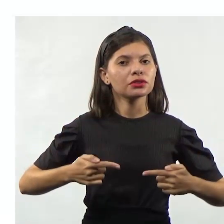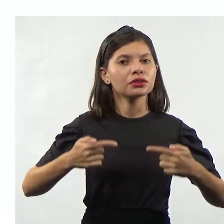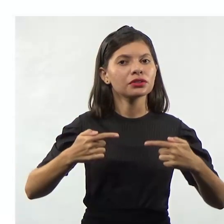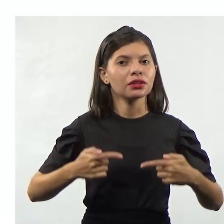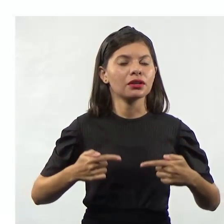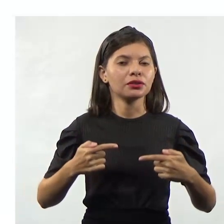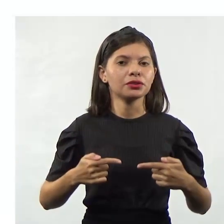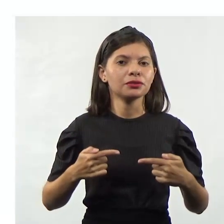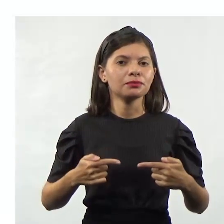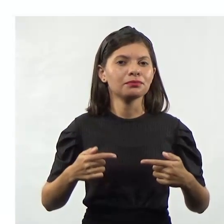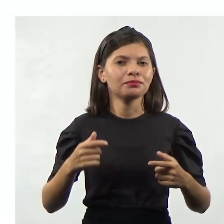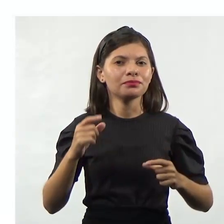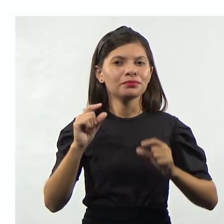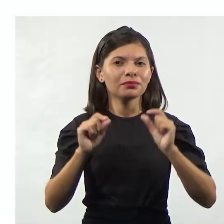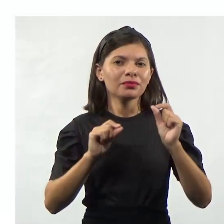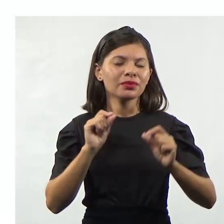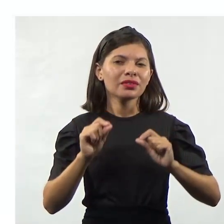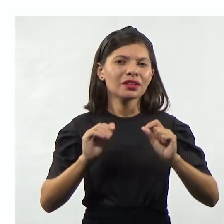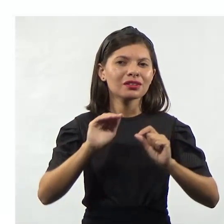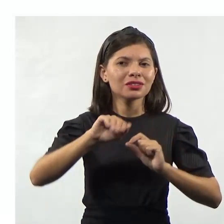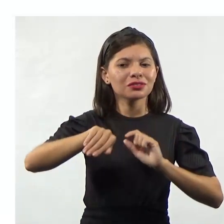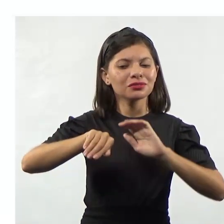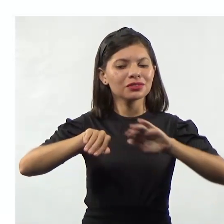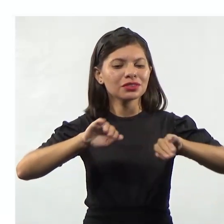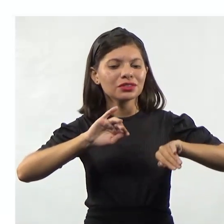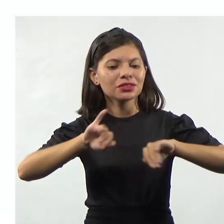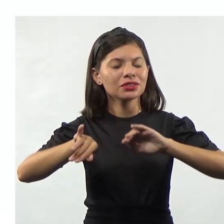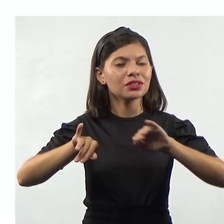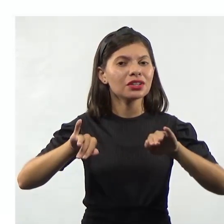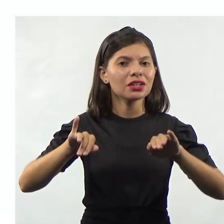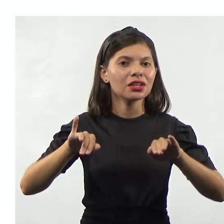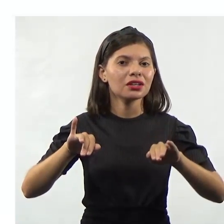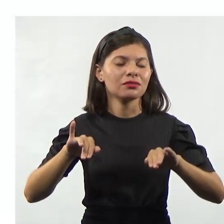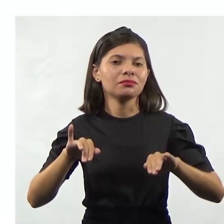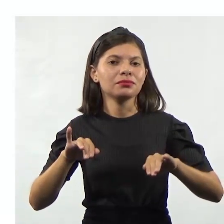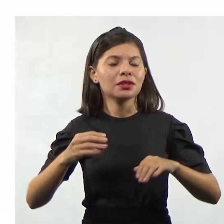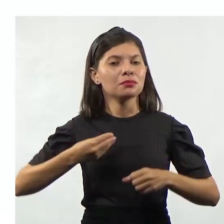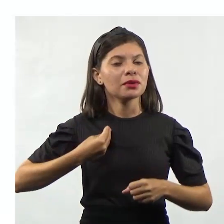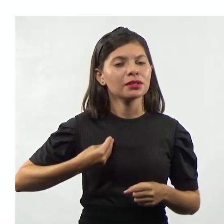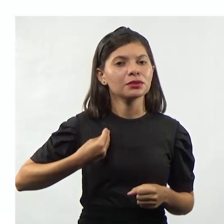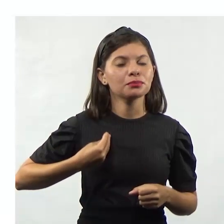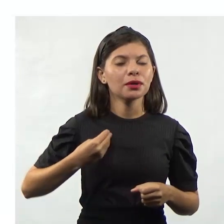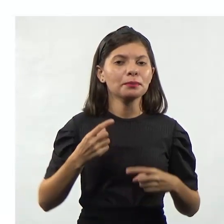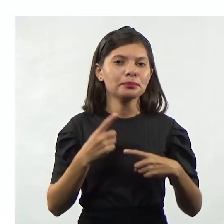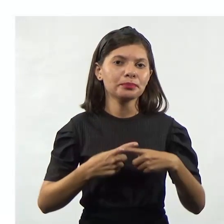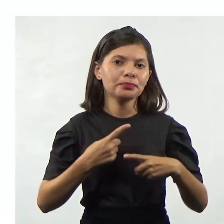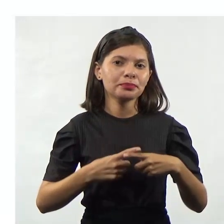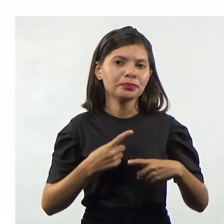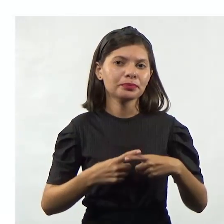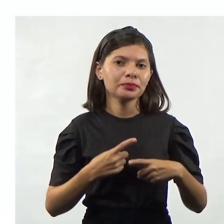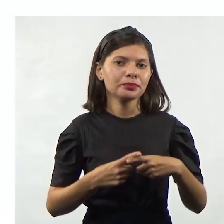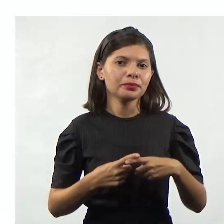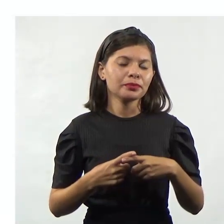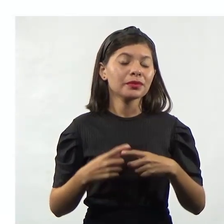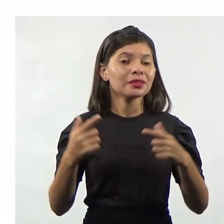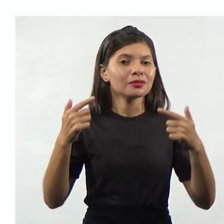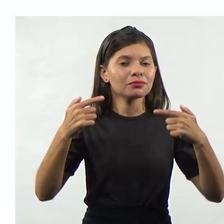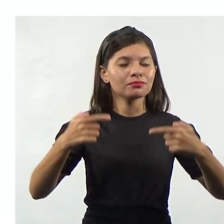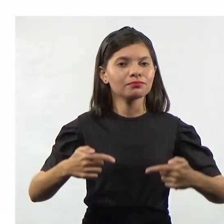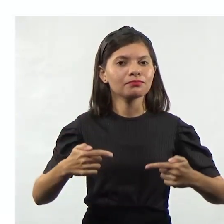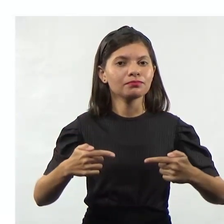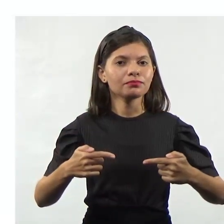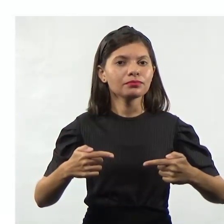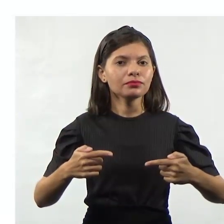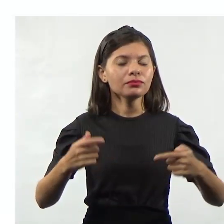competitividade, de modo a não fazer um cerceamento ali de quem queira participar, né? Porque só com